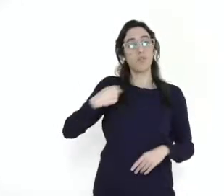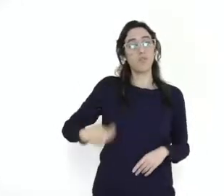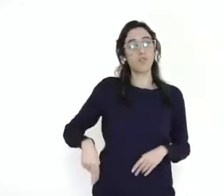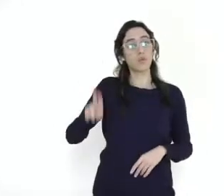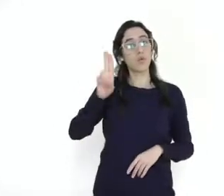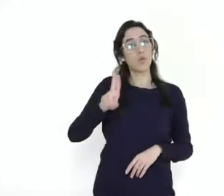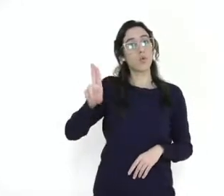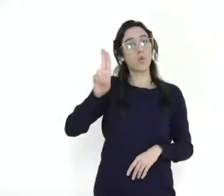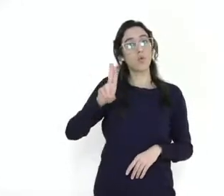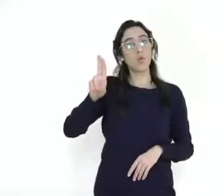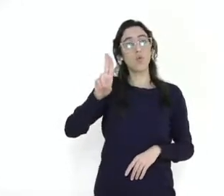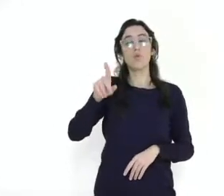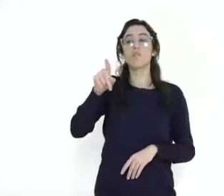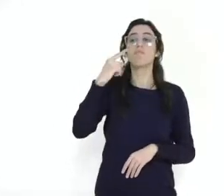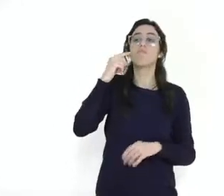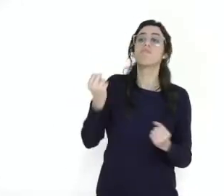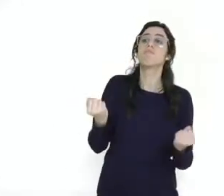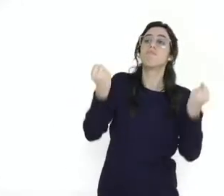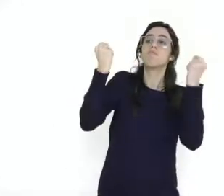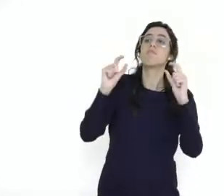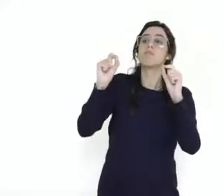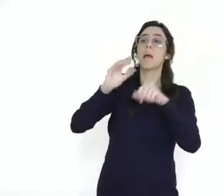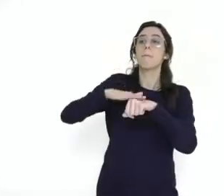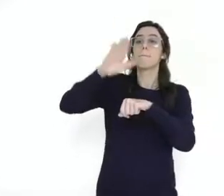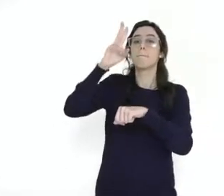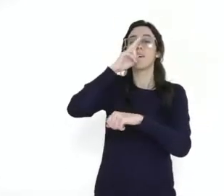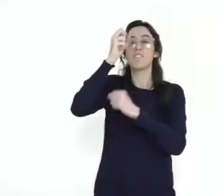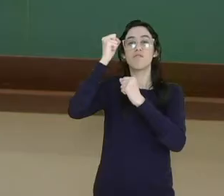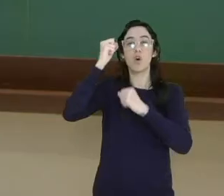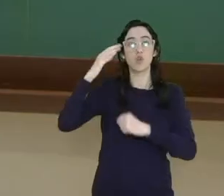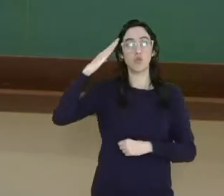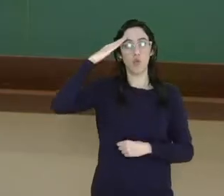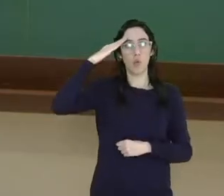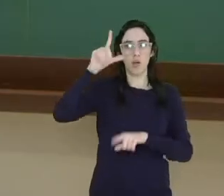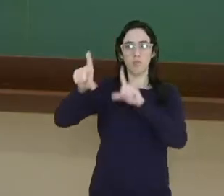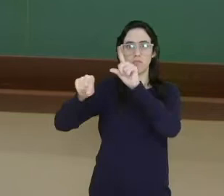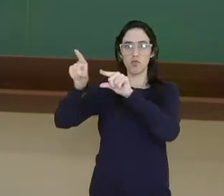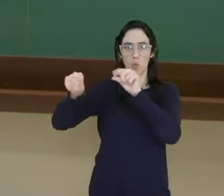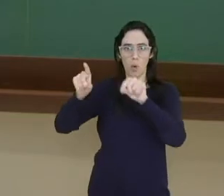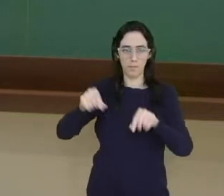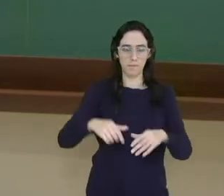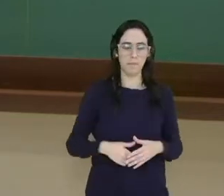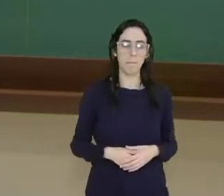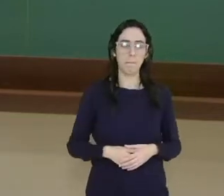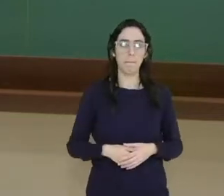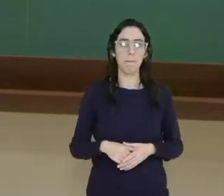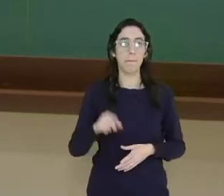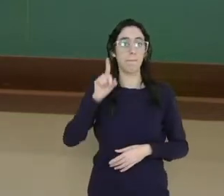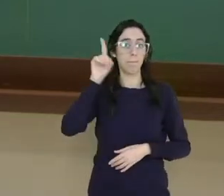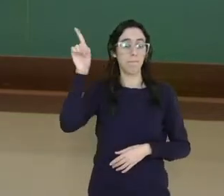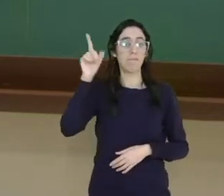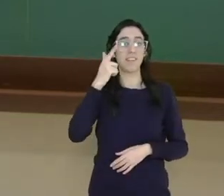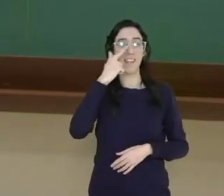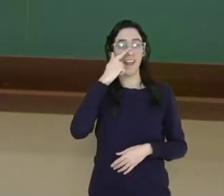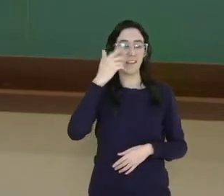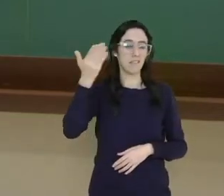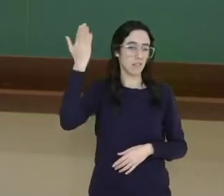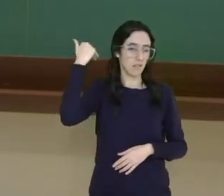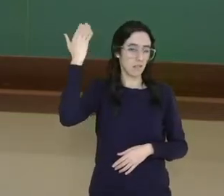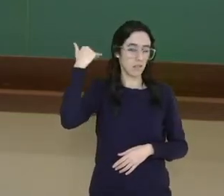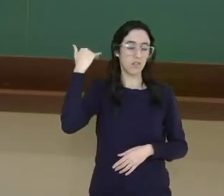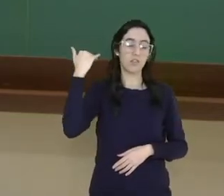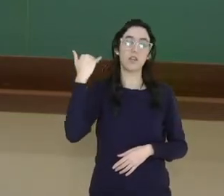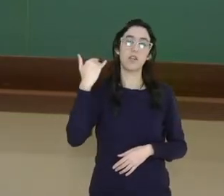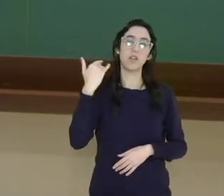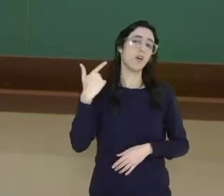uma forma de classificação dos seus soldados. Nos jogos da Grécia Antiga, ele não era